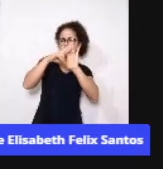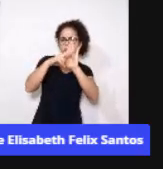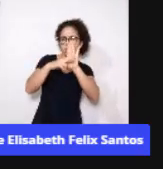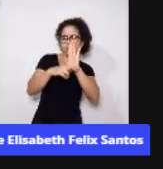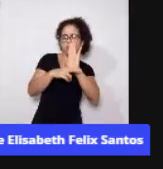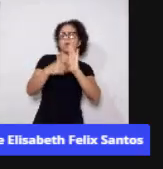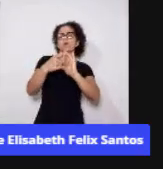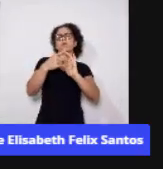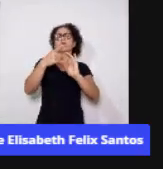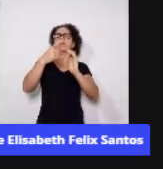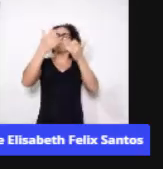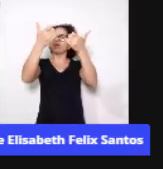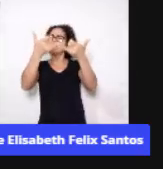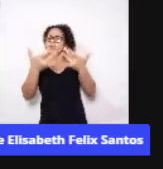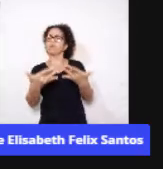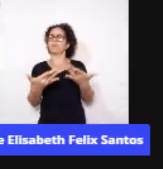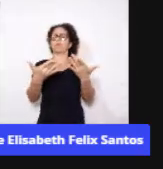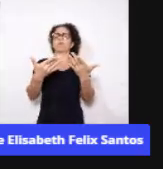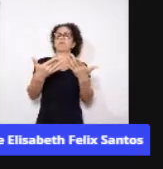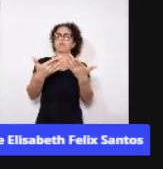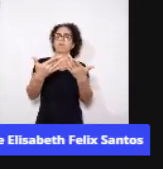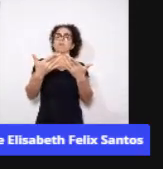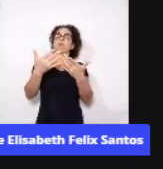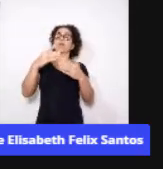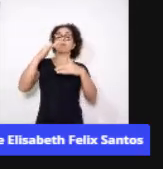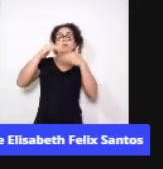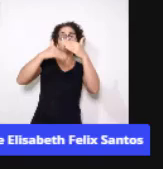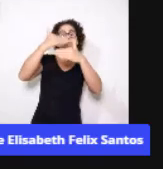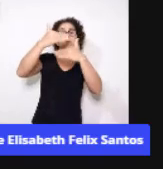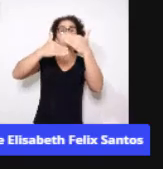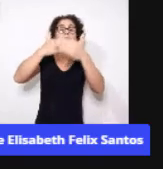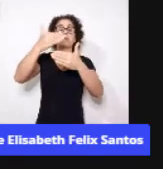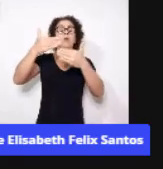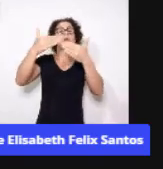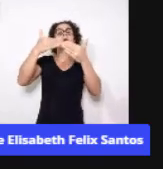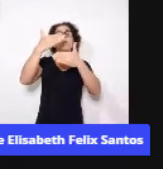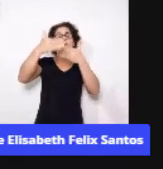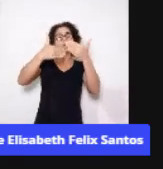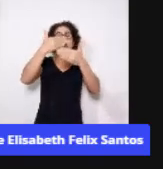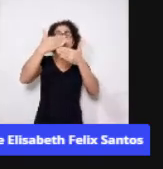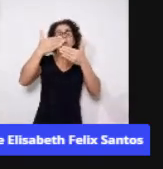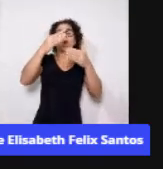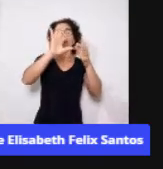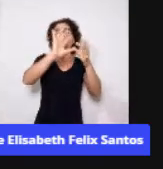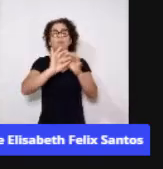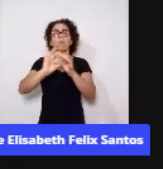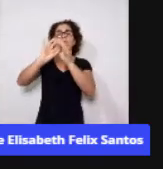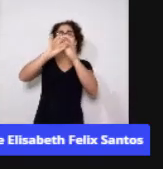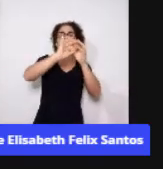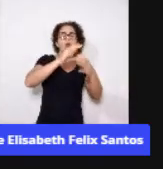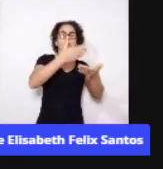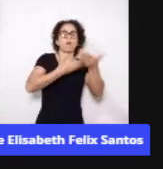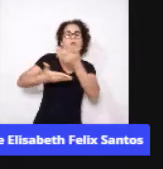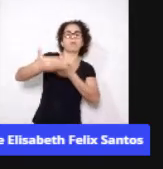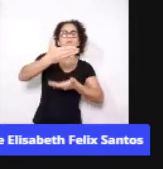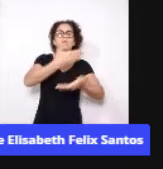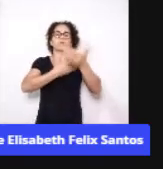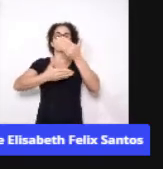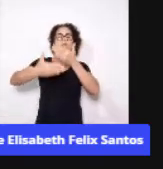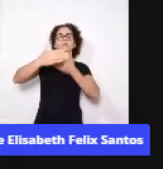Subsequentemente, promover essas relações entre gestão, equipe pedagógica e docentes de forma